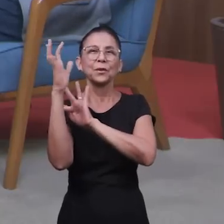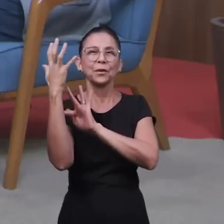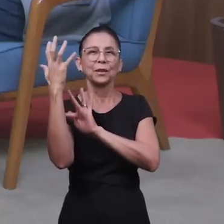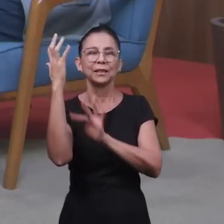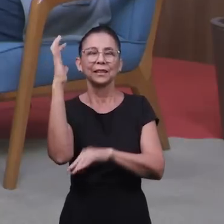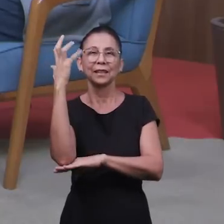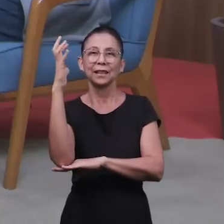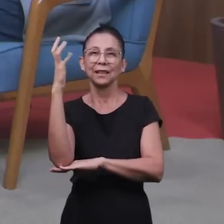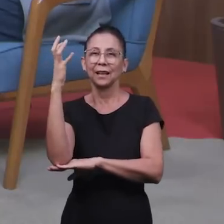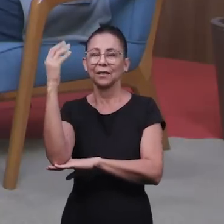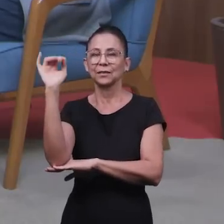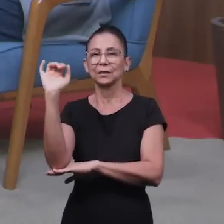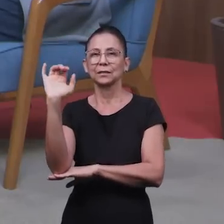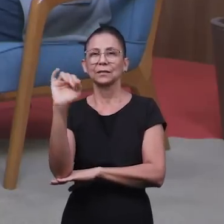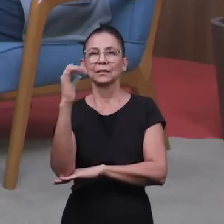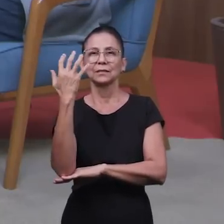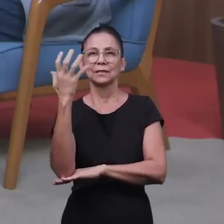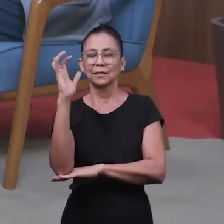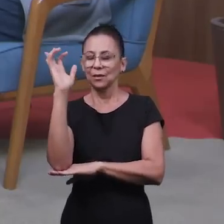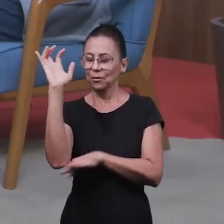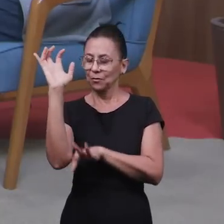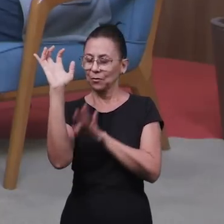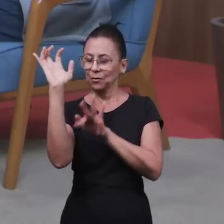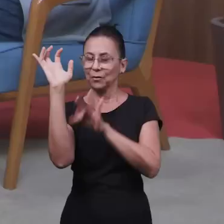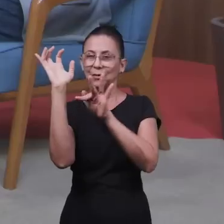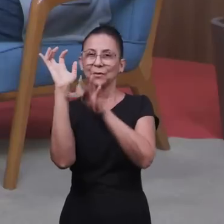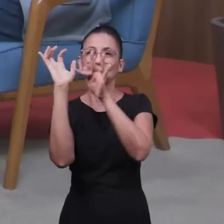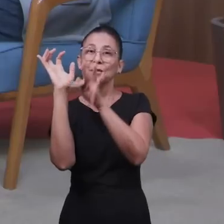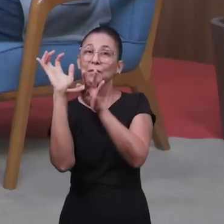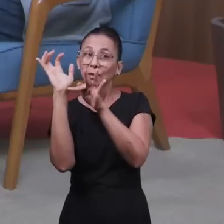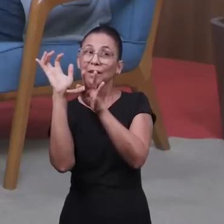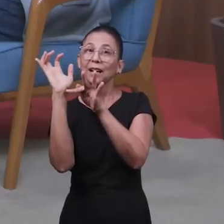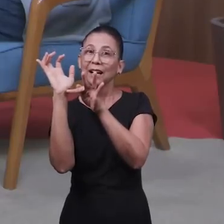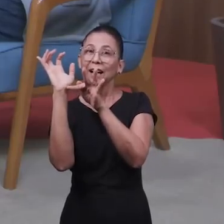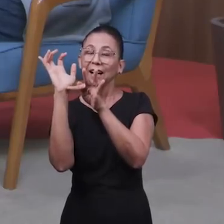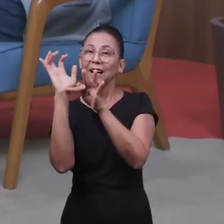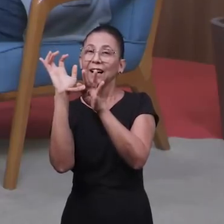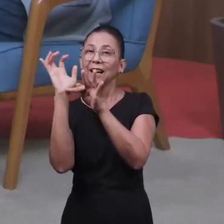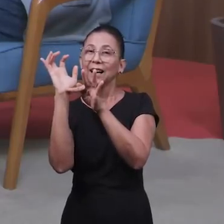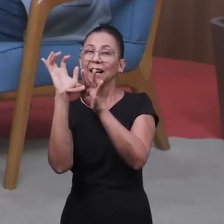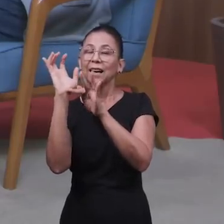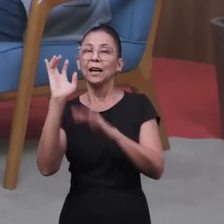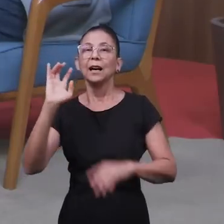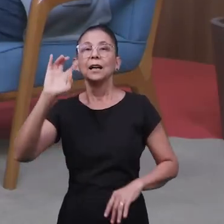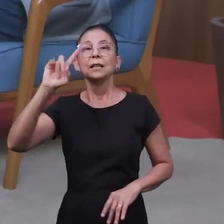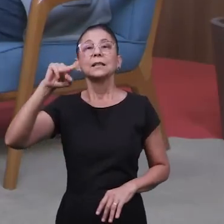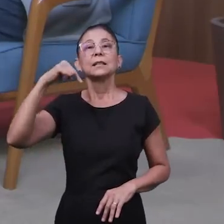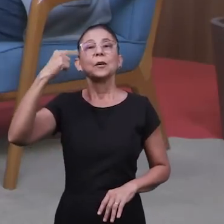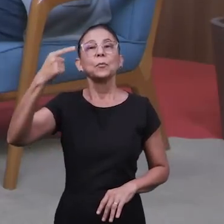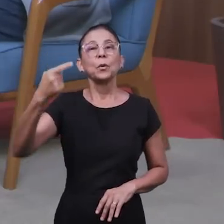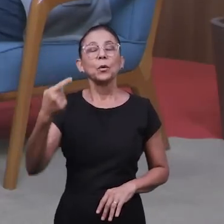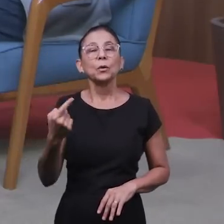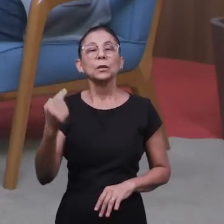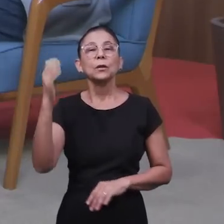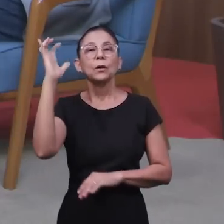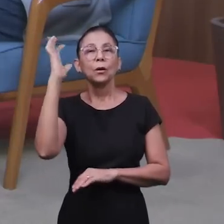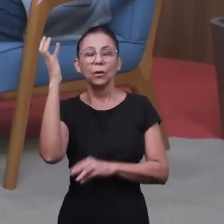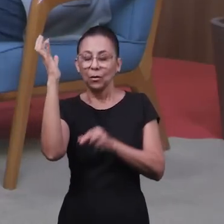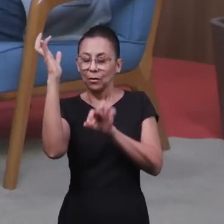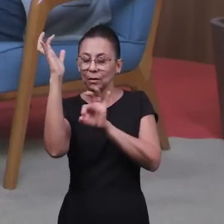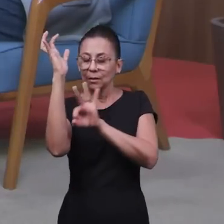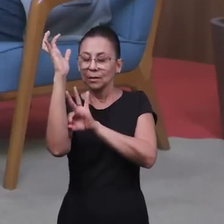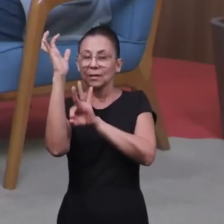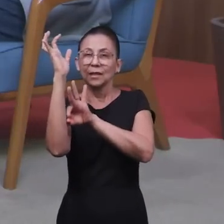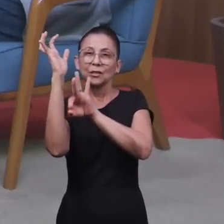nasceram. E aquilo é um prenúncio, né, porque a flor precede o fruto. Exatamente. Né? A flor vem e